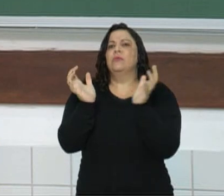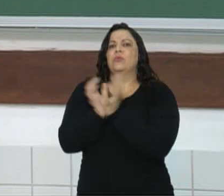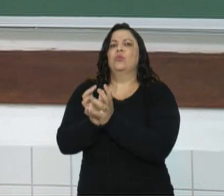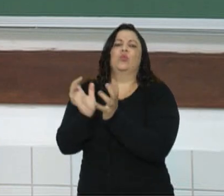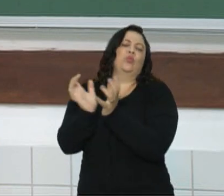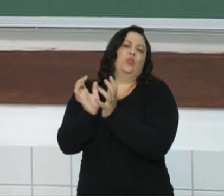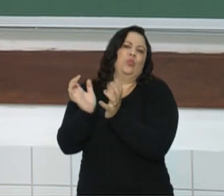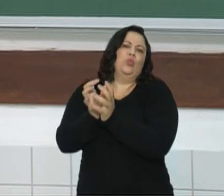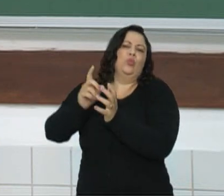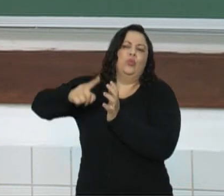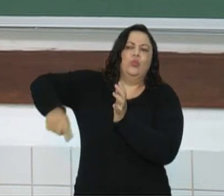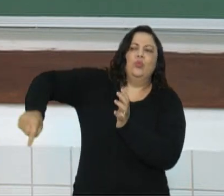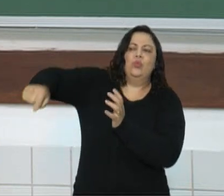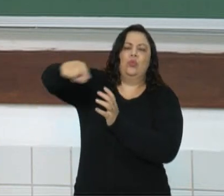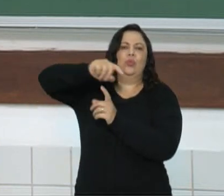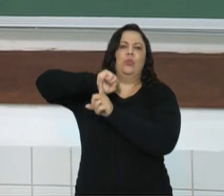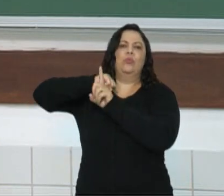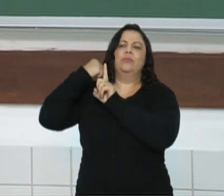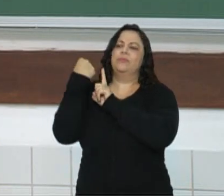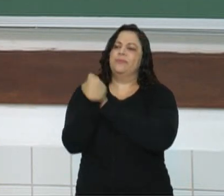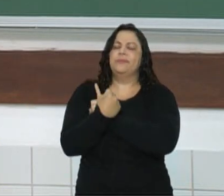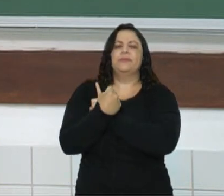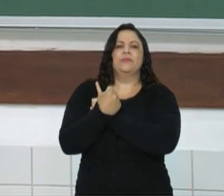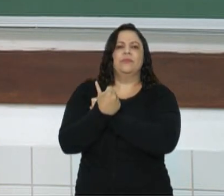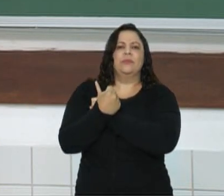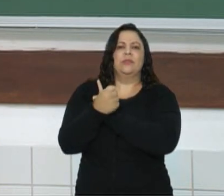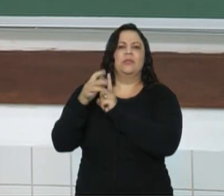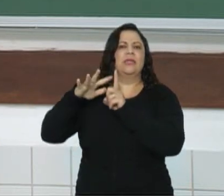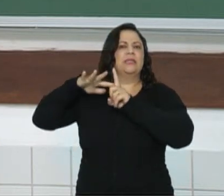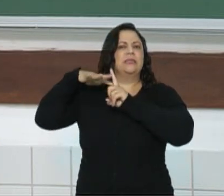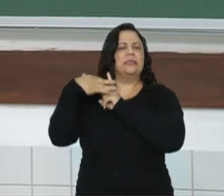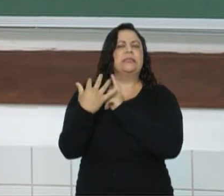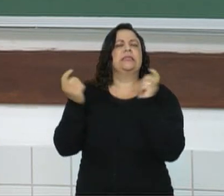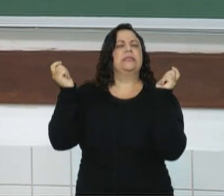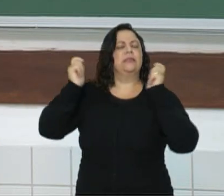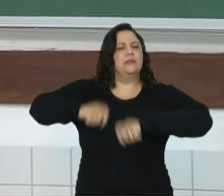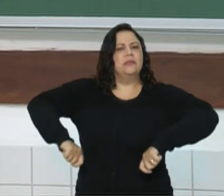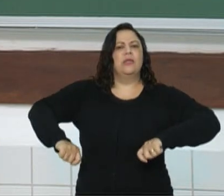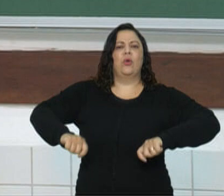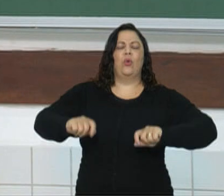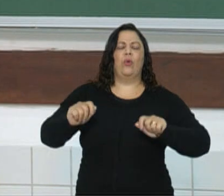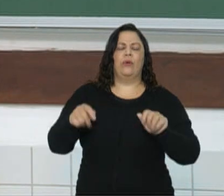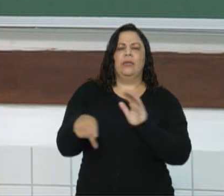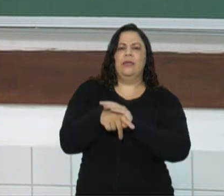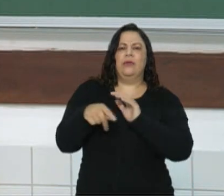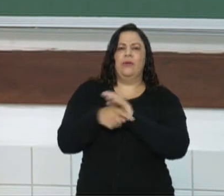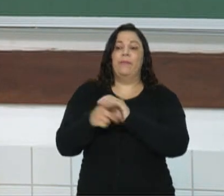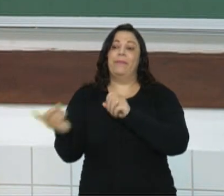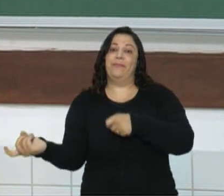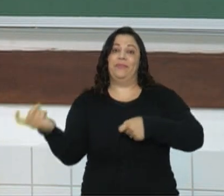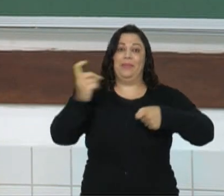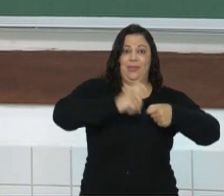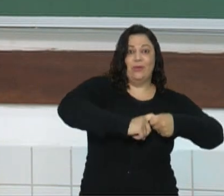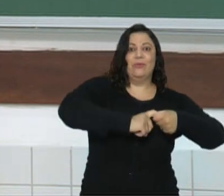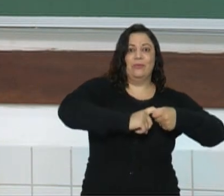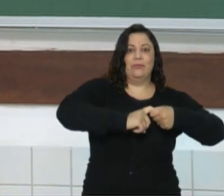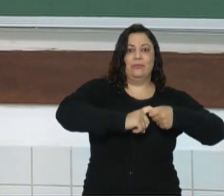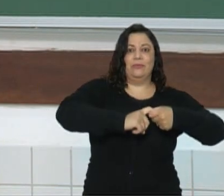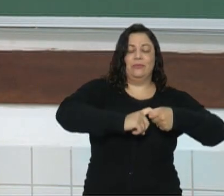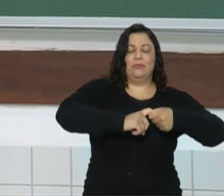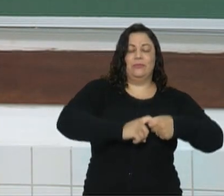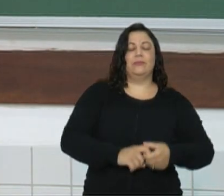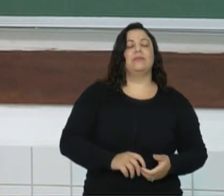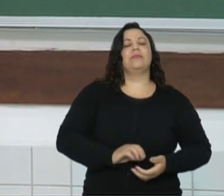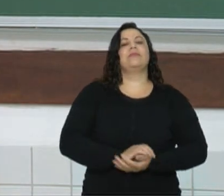pessoa enquanto eu me reconheço um membro de um grupo, ou de um pertencimento, ou de um grupo maior do que eu mesmo.